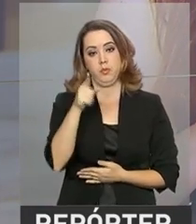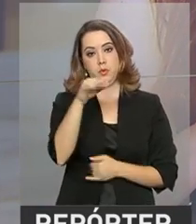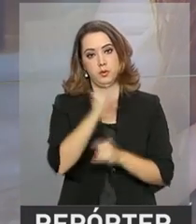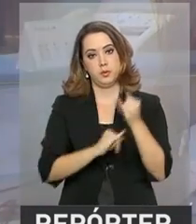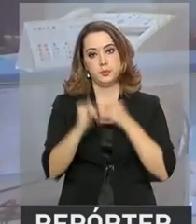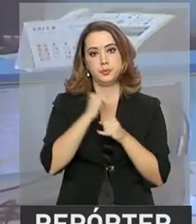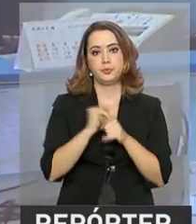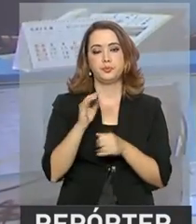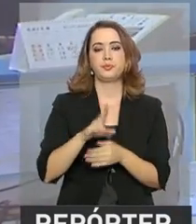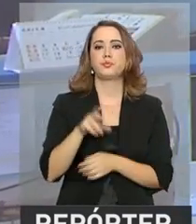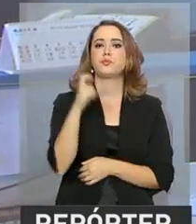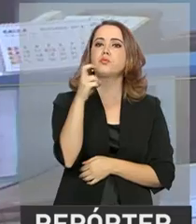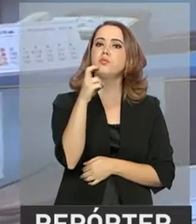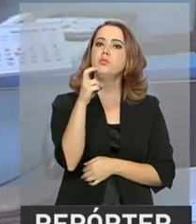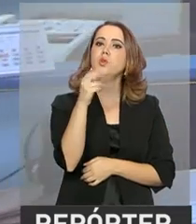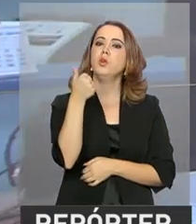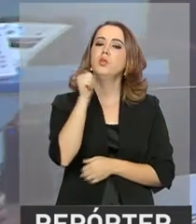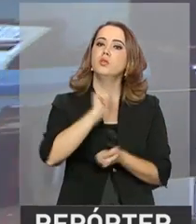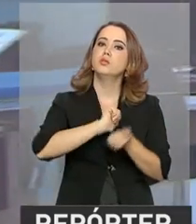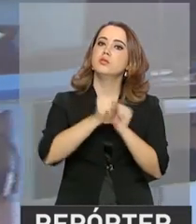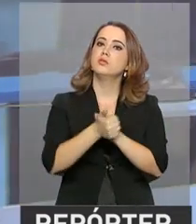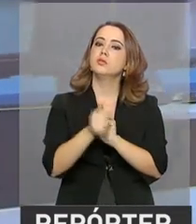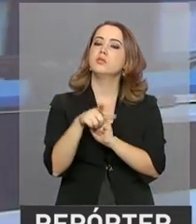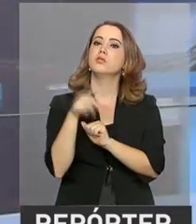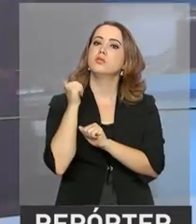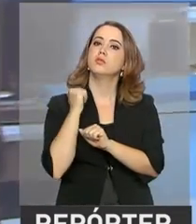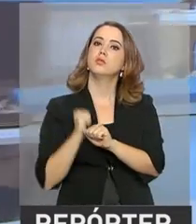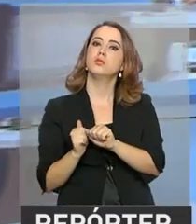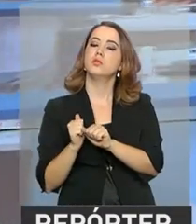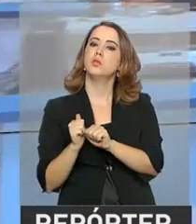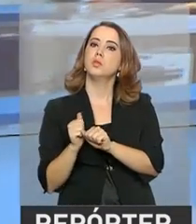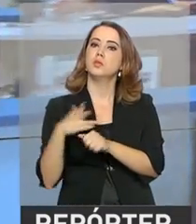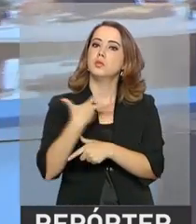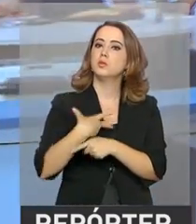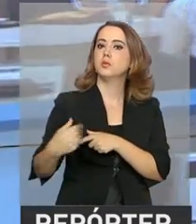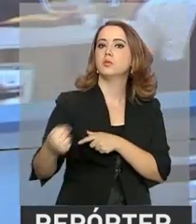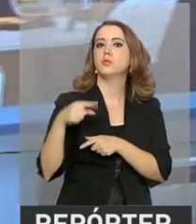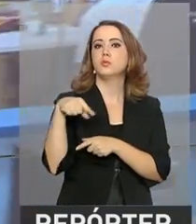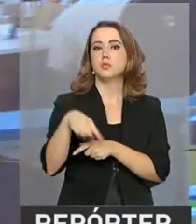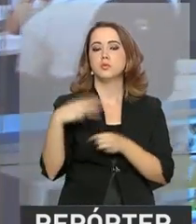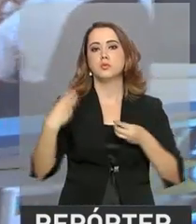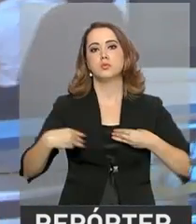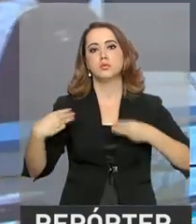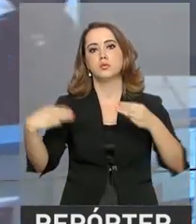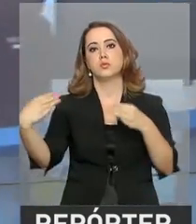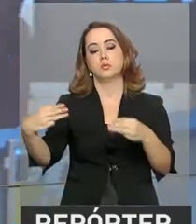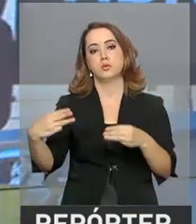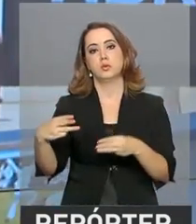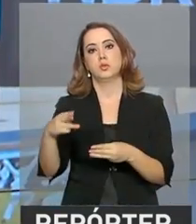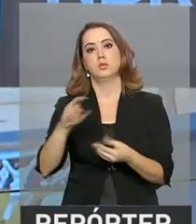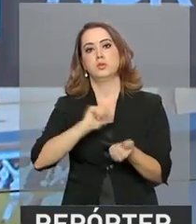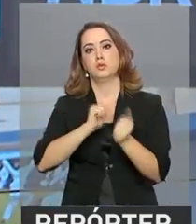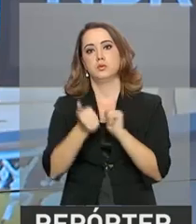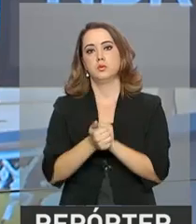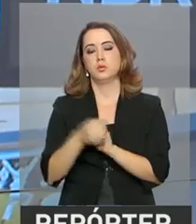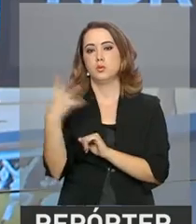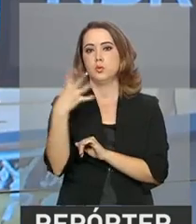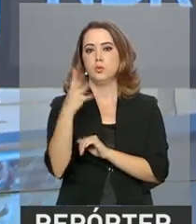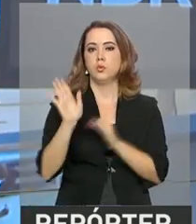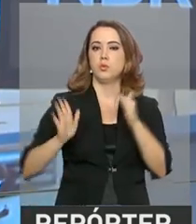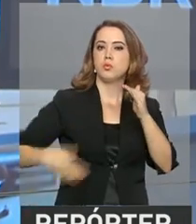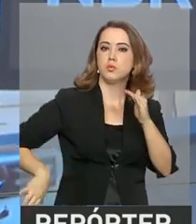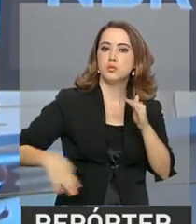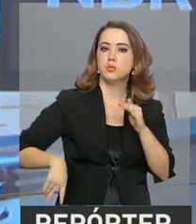E mais 5 atletas olímpicos vão receber a Bolsa Pódio do Ministério do Esporte. 4 são da natação.